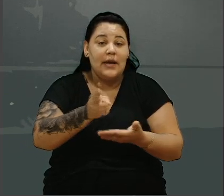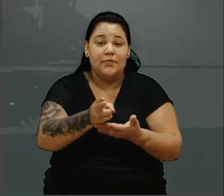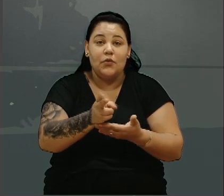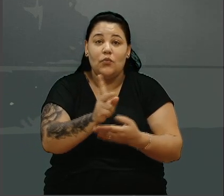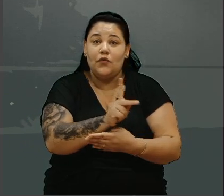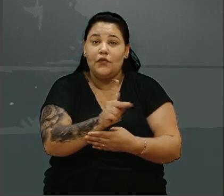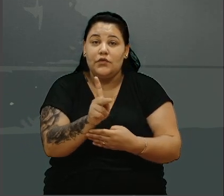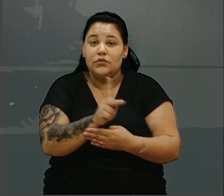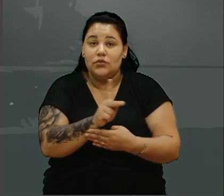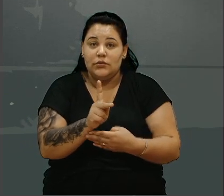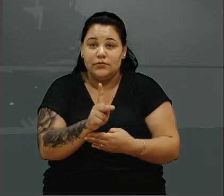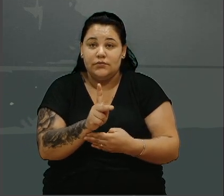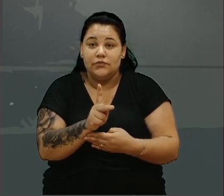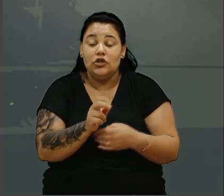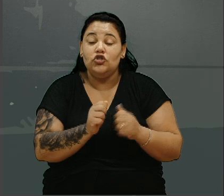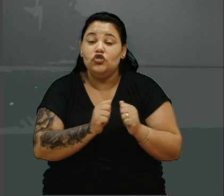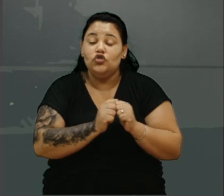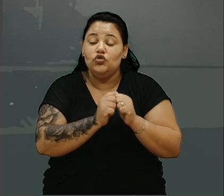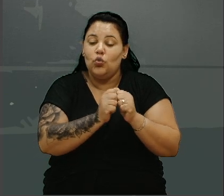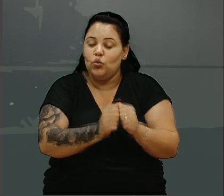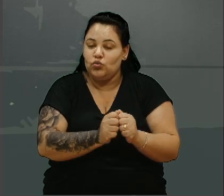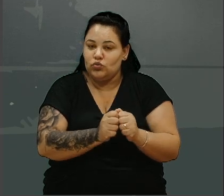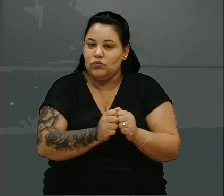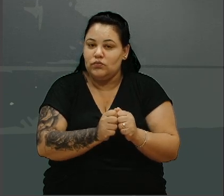eles, determinar